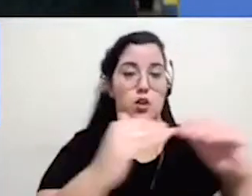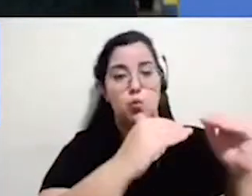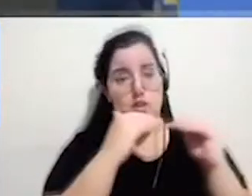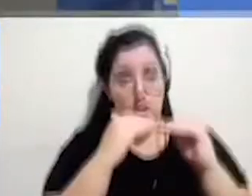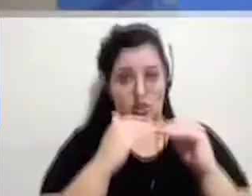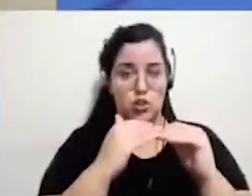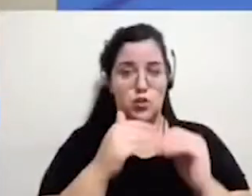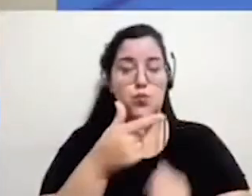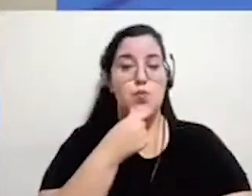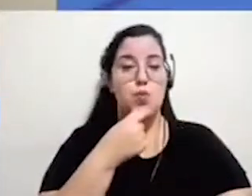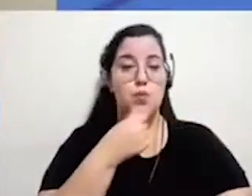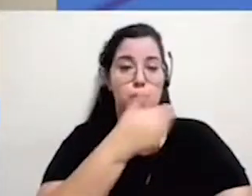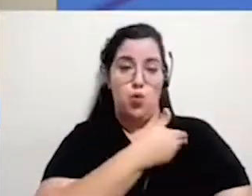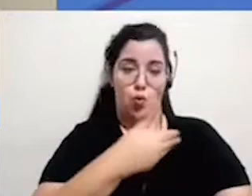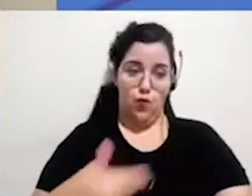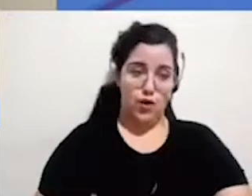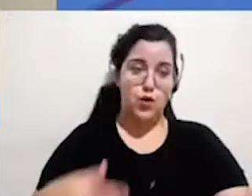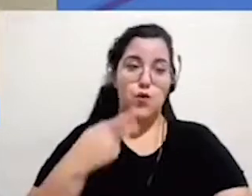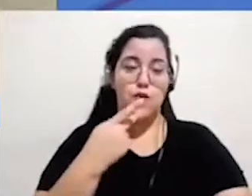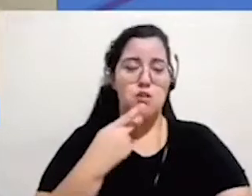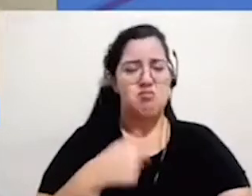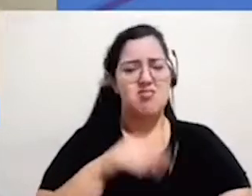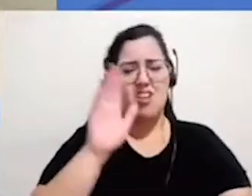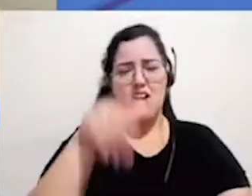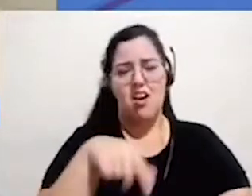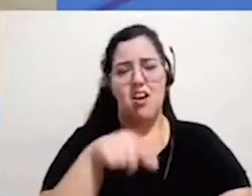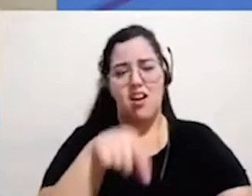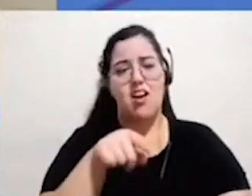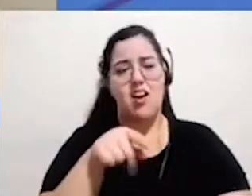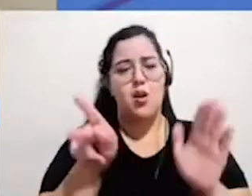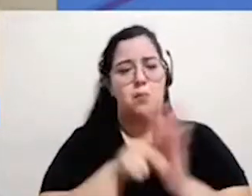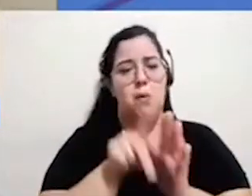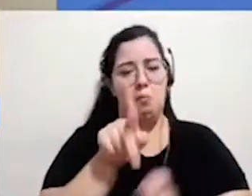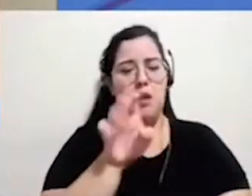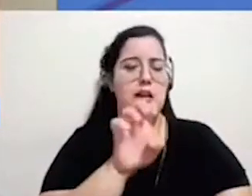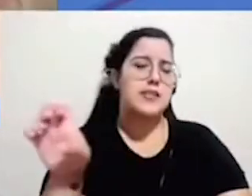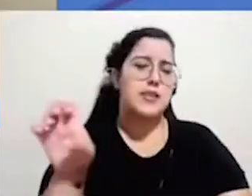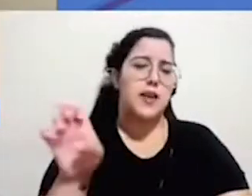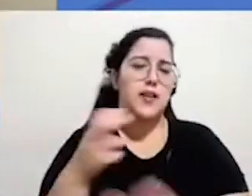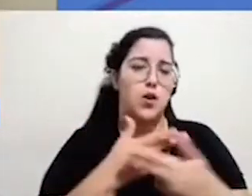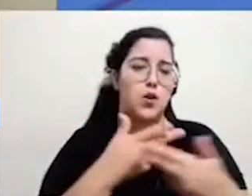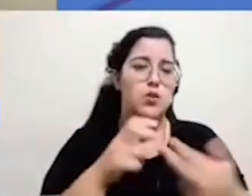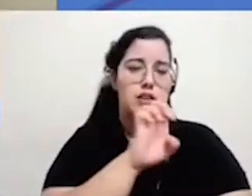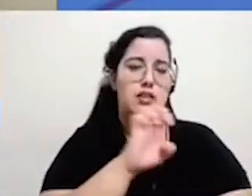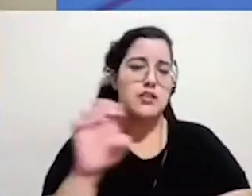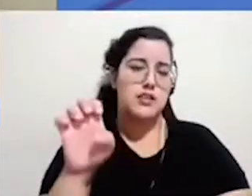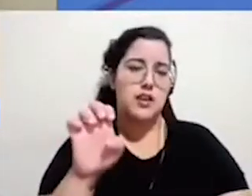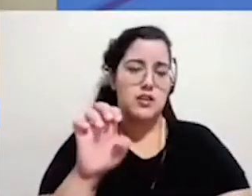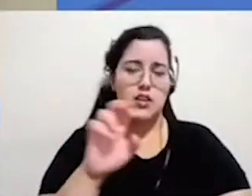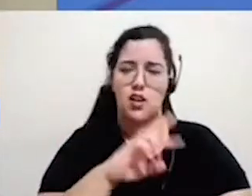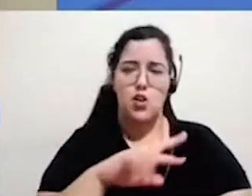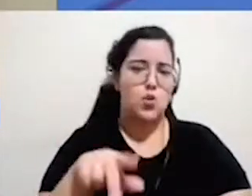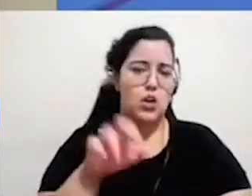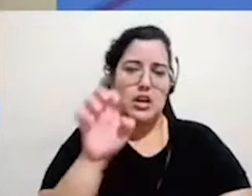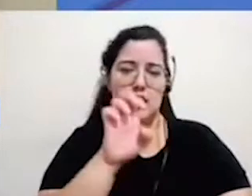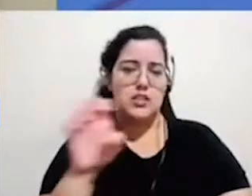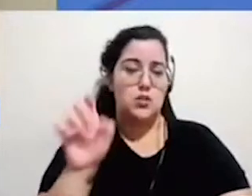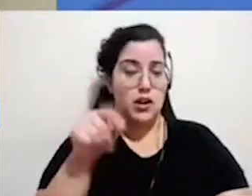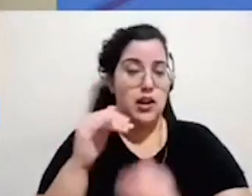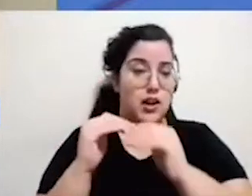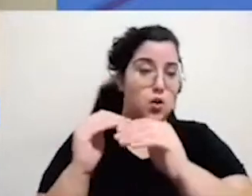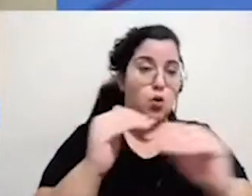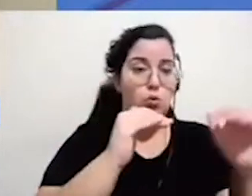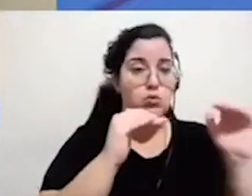de um governador uma vez falando assim, isso aí é pauta da esquerda. Isso não é pauta da esquerda. Equidade é